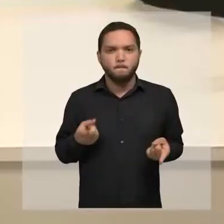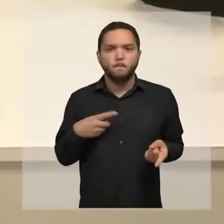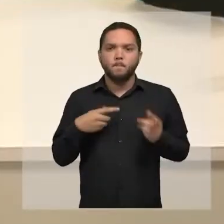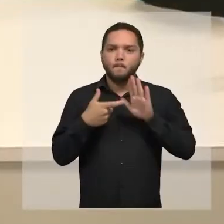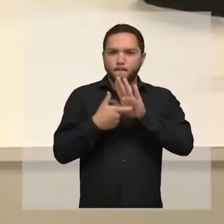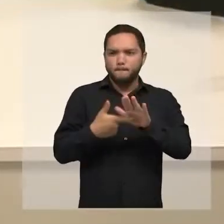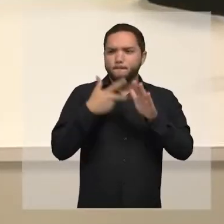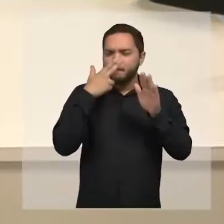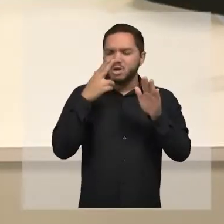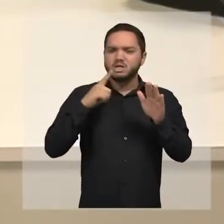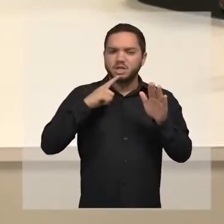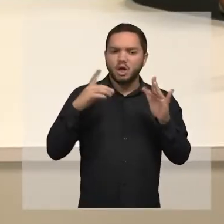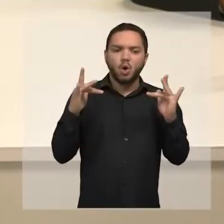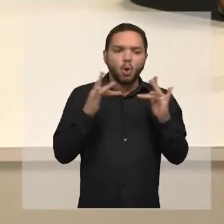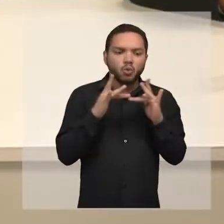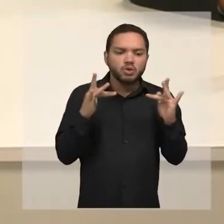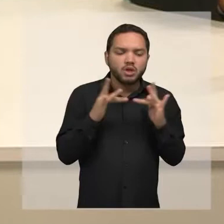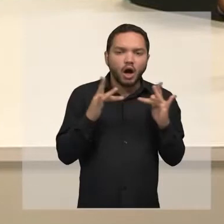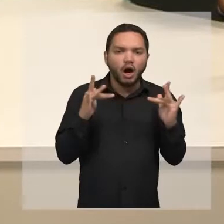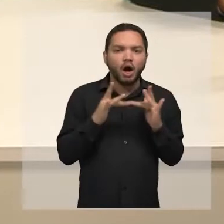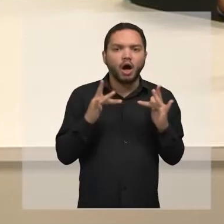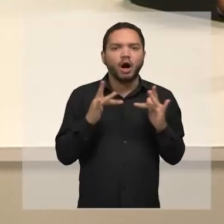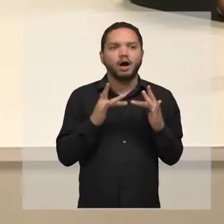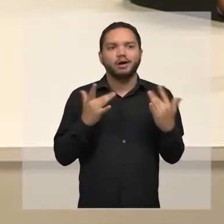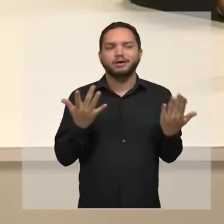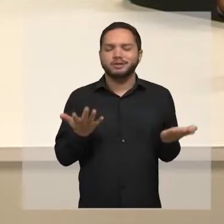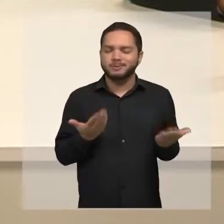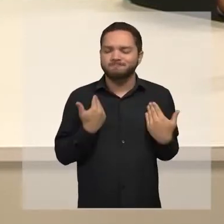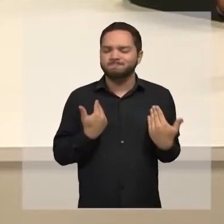mas é uma demonstração que havia uma aproximação.